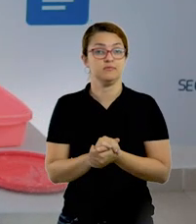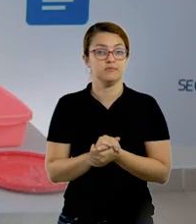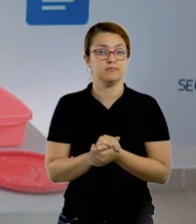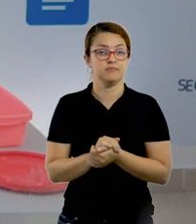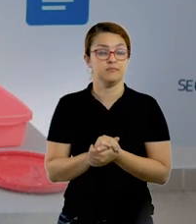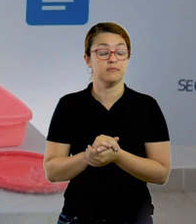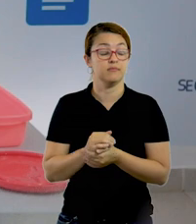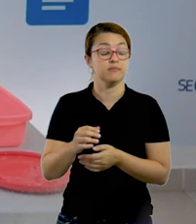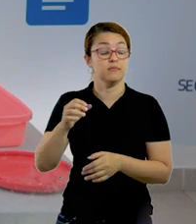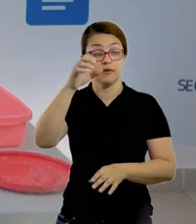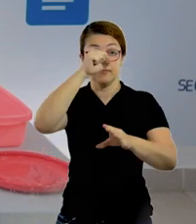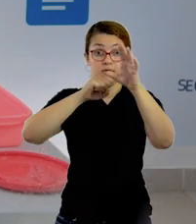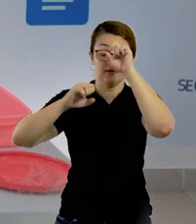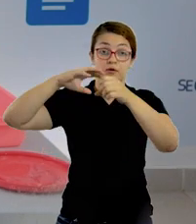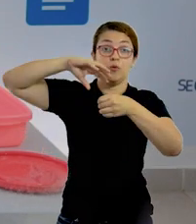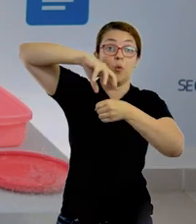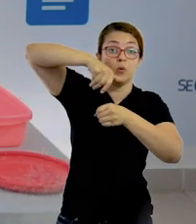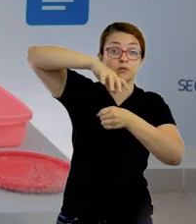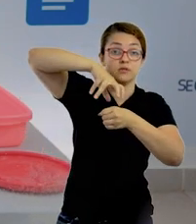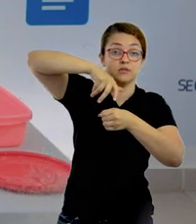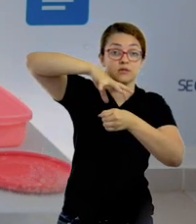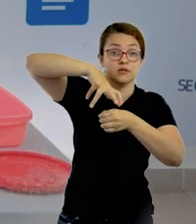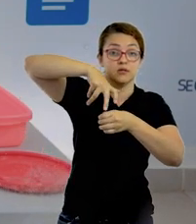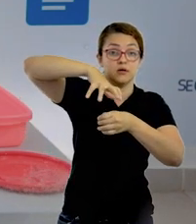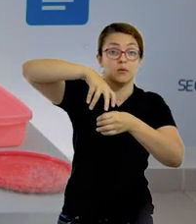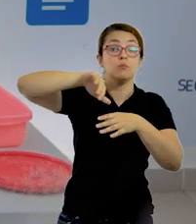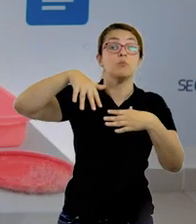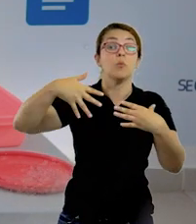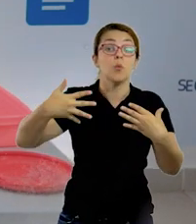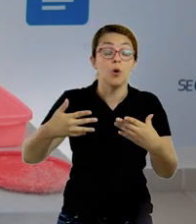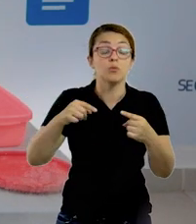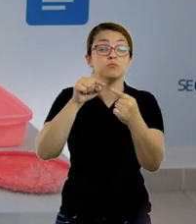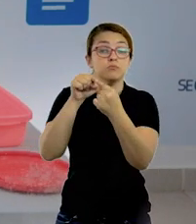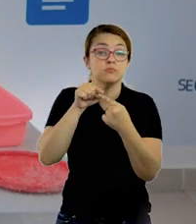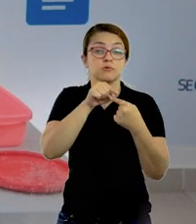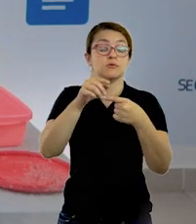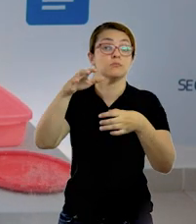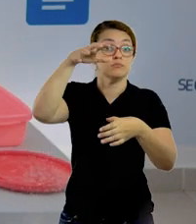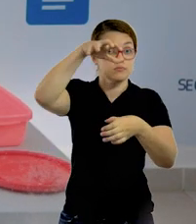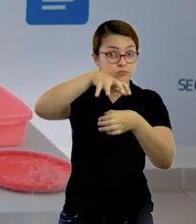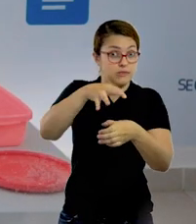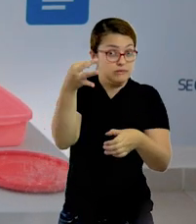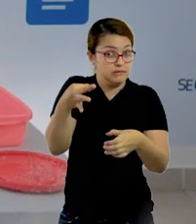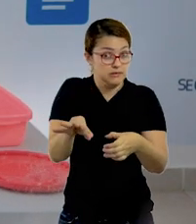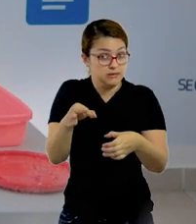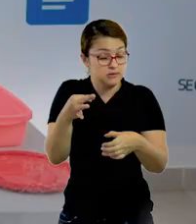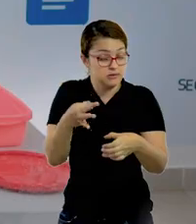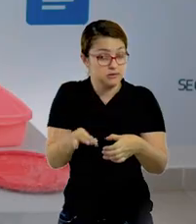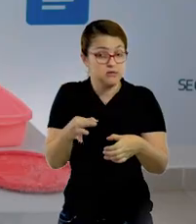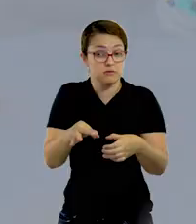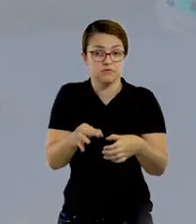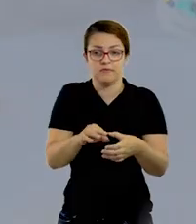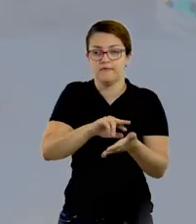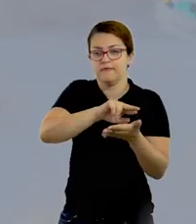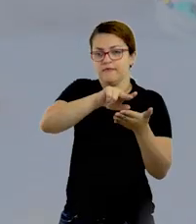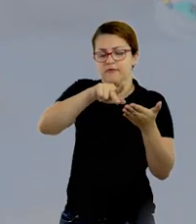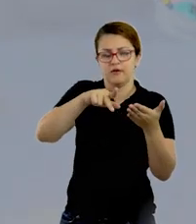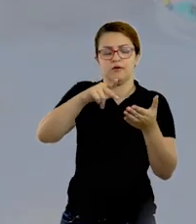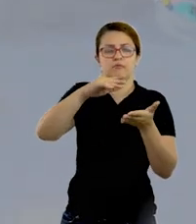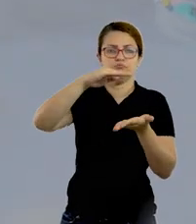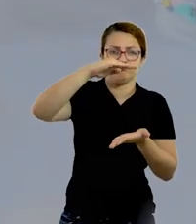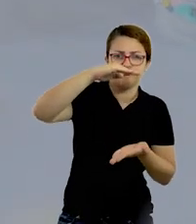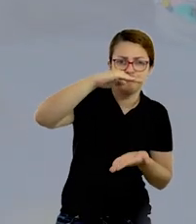criança aprender a rosquear. Então ele vai ter que identificar de qualquer maneira qual é a tampa do pote, certo? Você vai pegar diversos